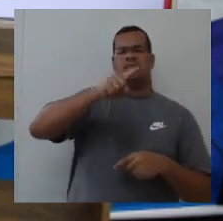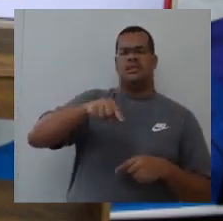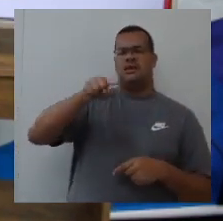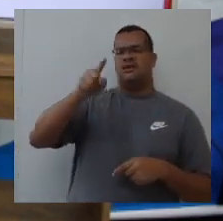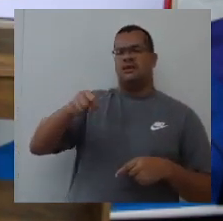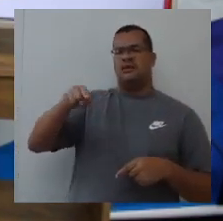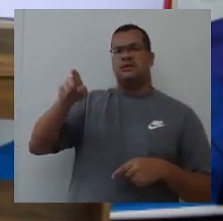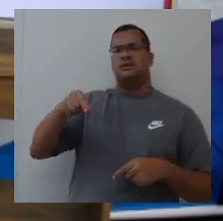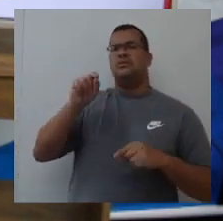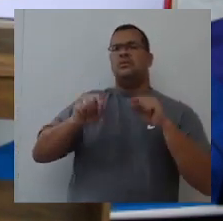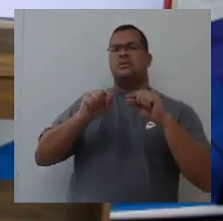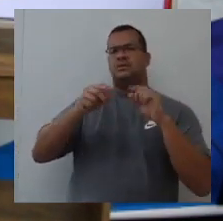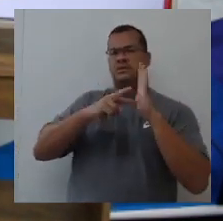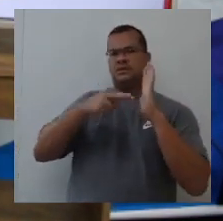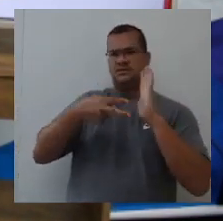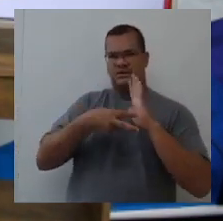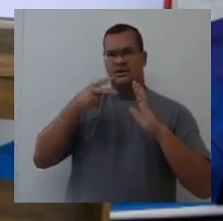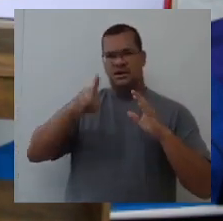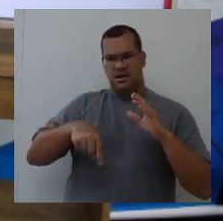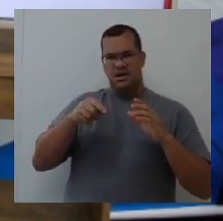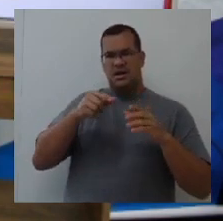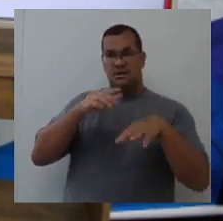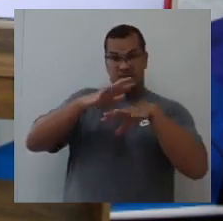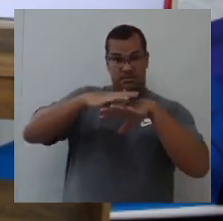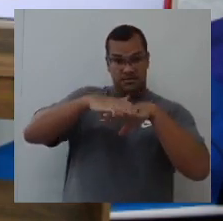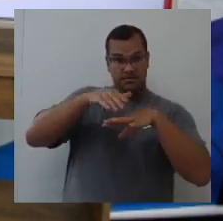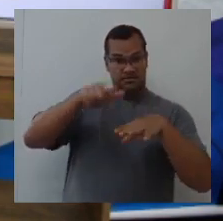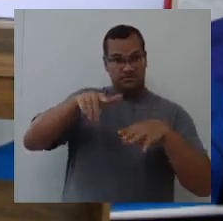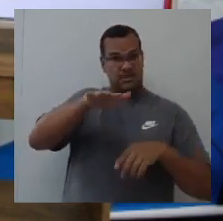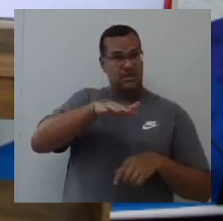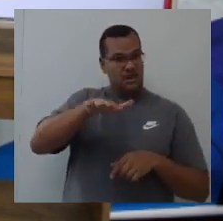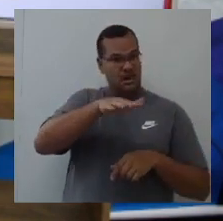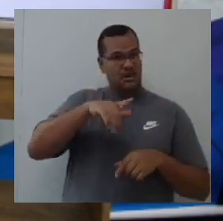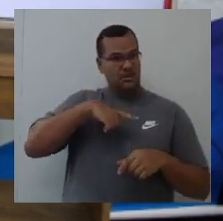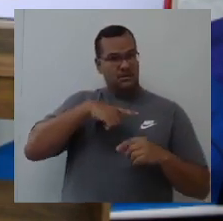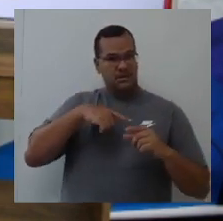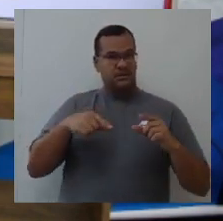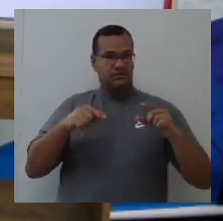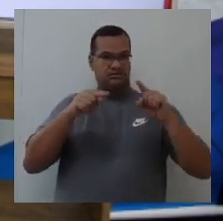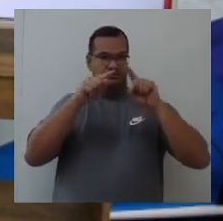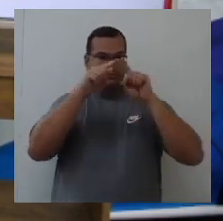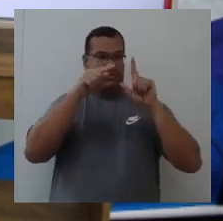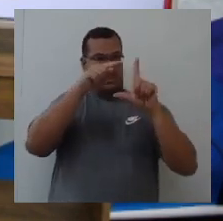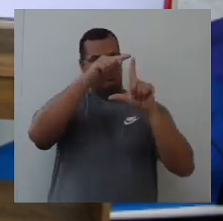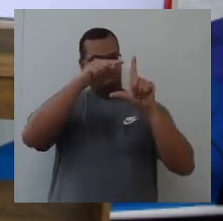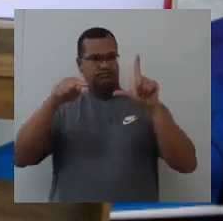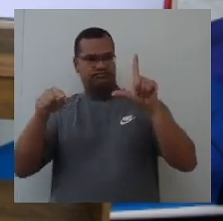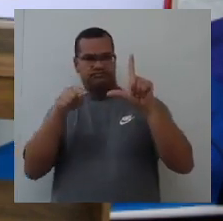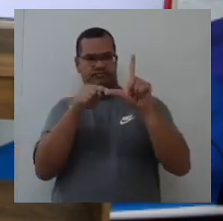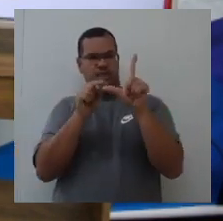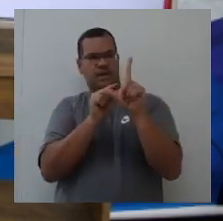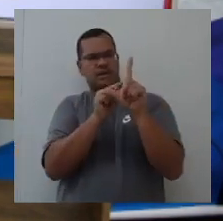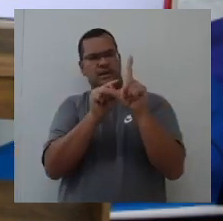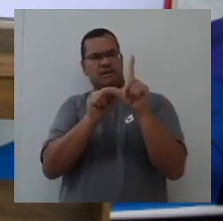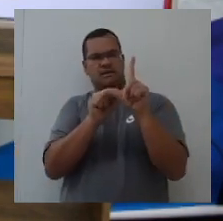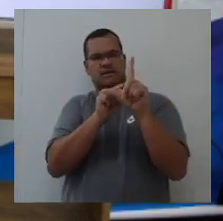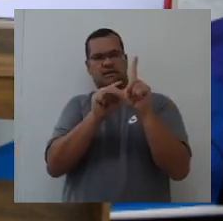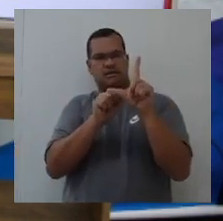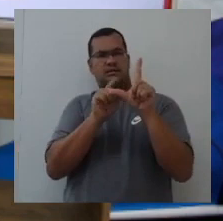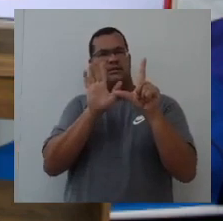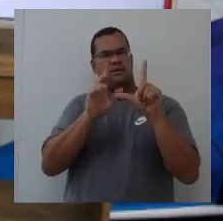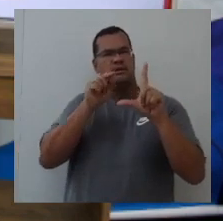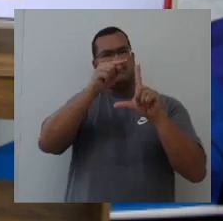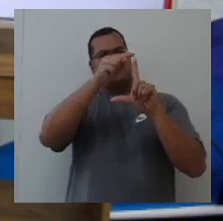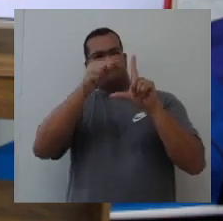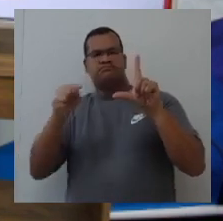A trigonometria é o ramo da matemática que vai estudar especificamente triângulos retângulos, tá certo? Não necessariamente triângulo retângulo,